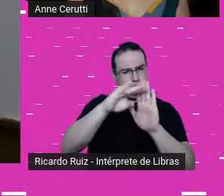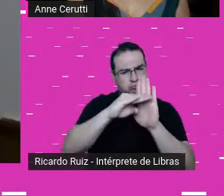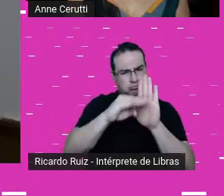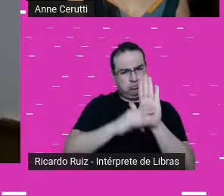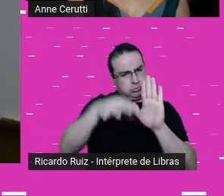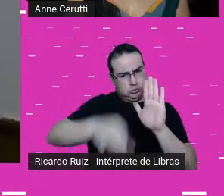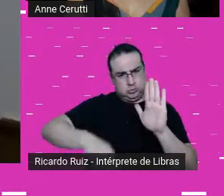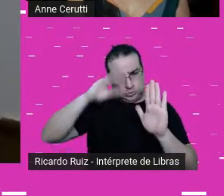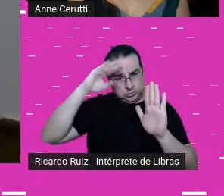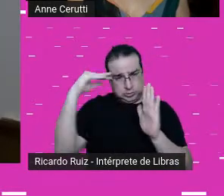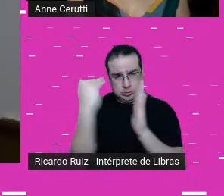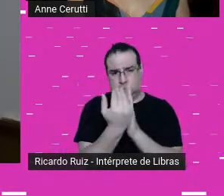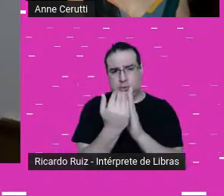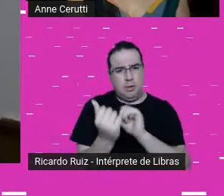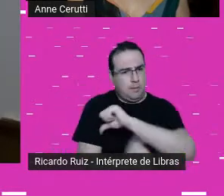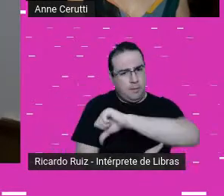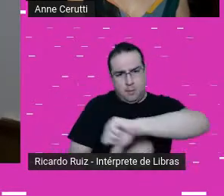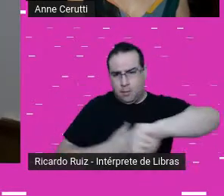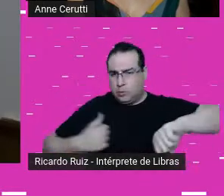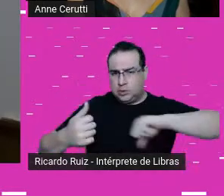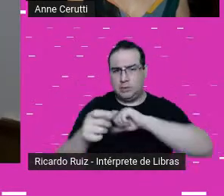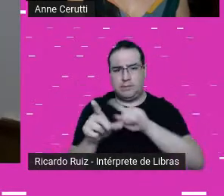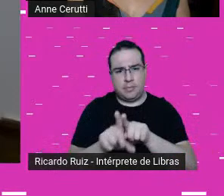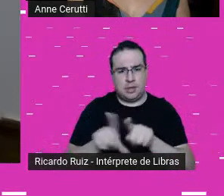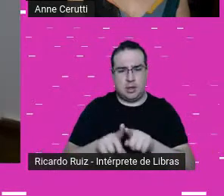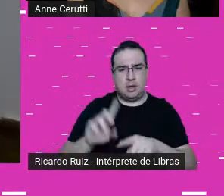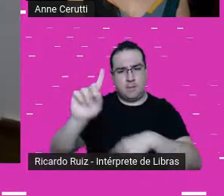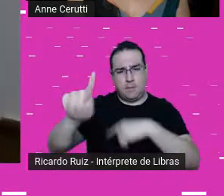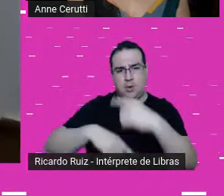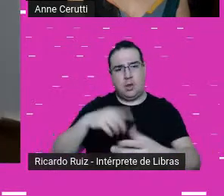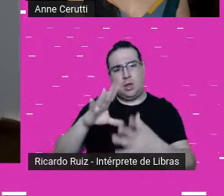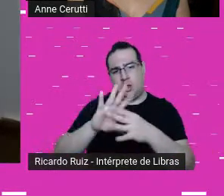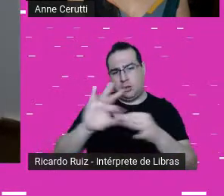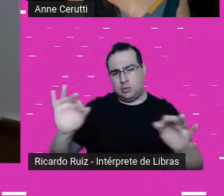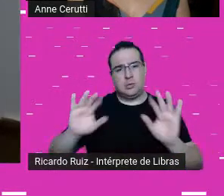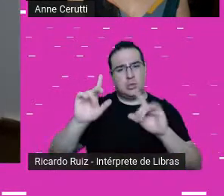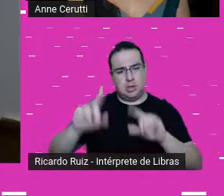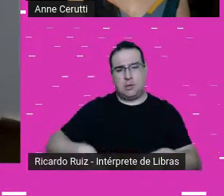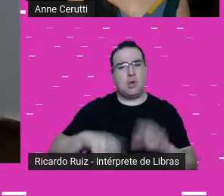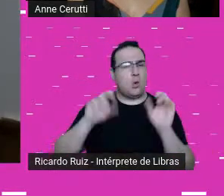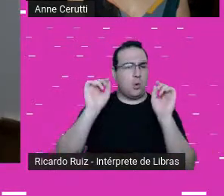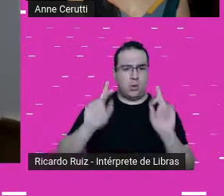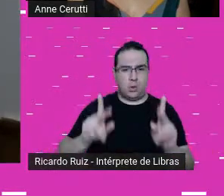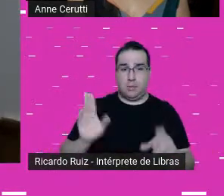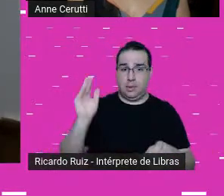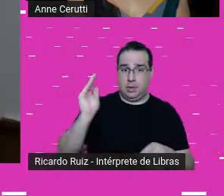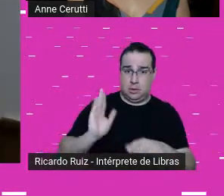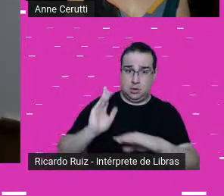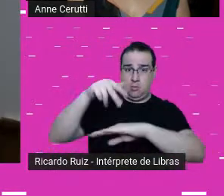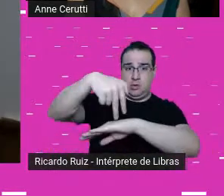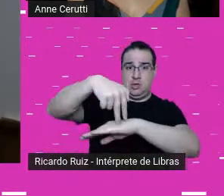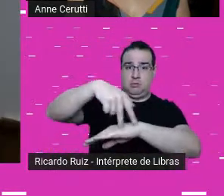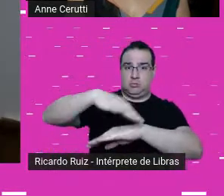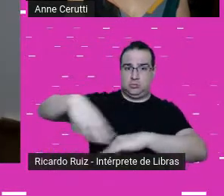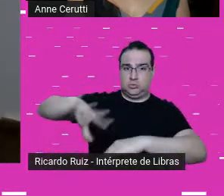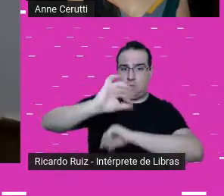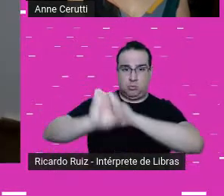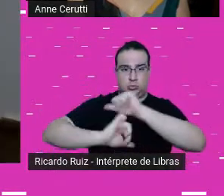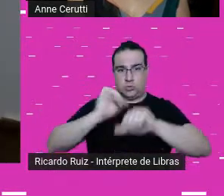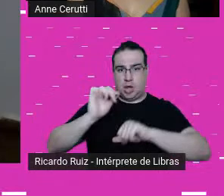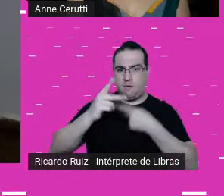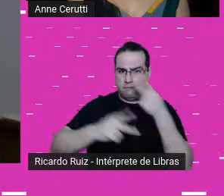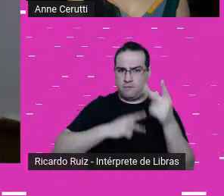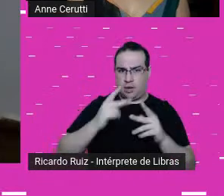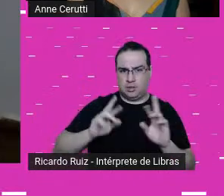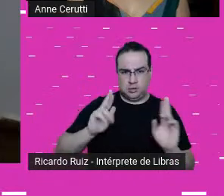isso. Entrava lá, já mudava. A gente aí depois, a hora que a gente ia para fora também é ok, mas a hora que entrava lá, já todo mundo já mudava o tom de voz, já